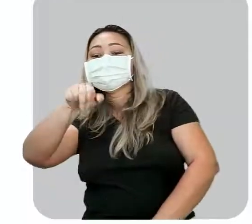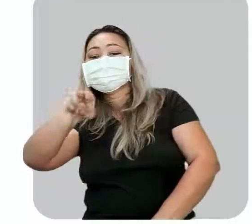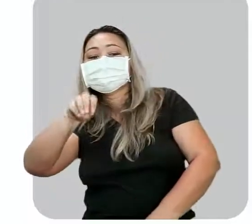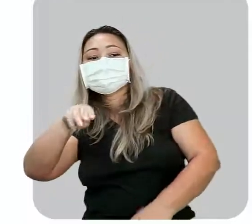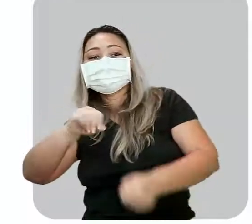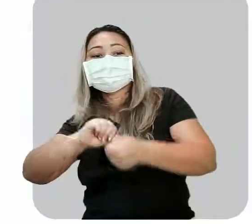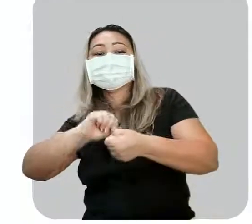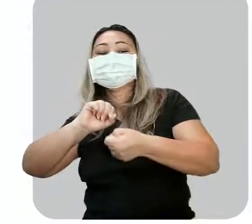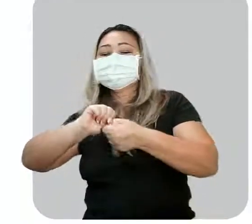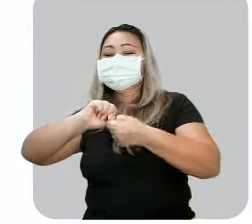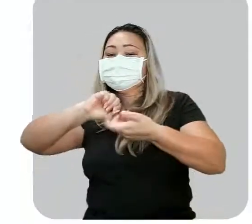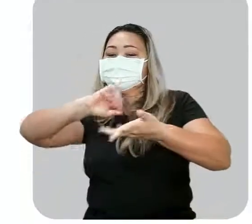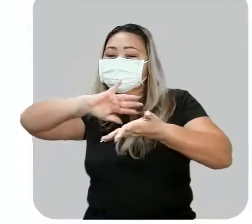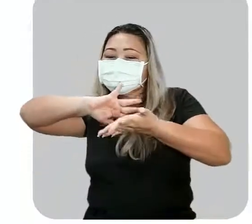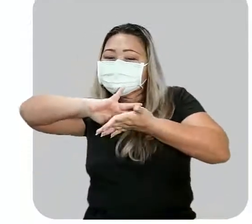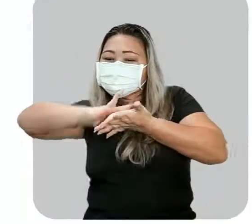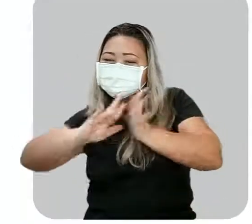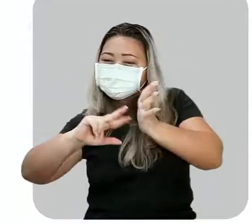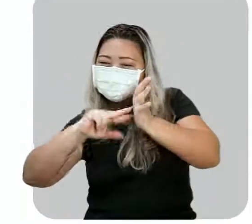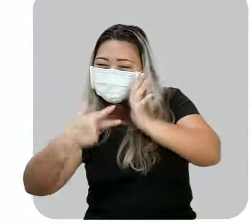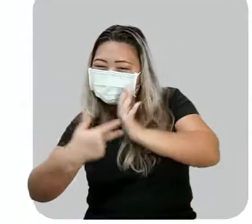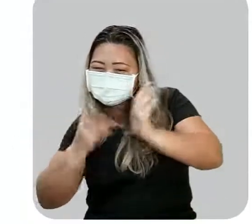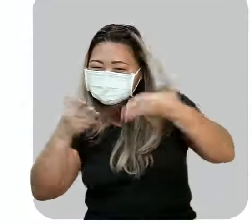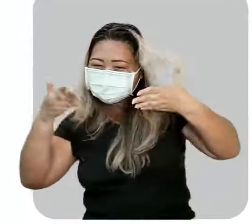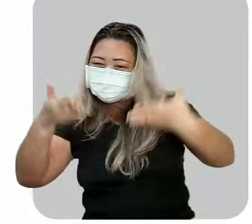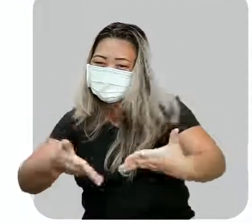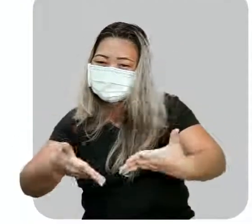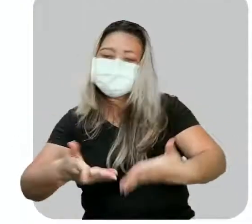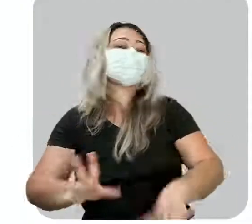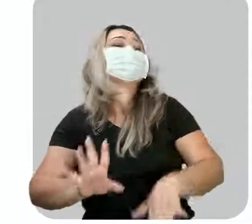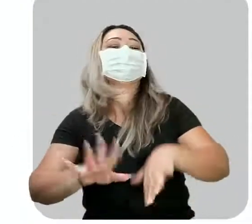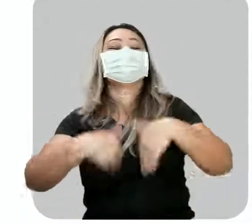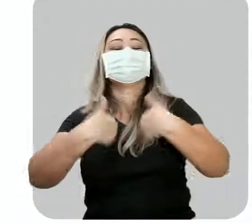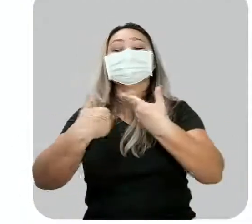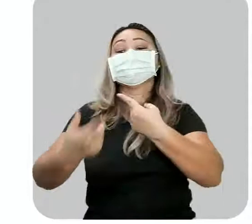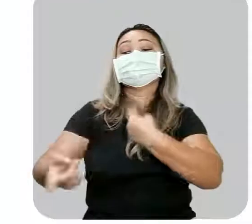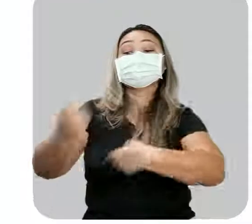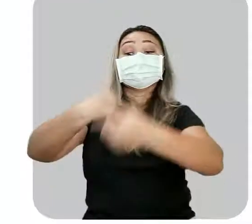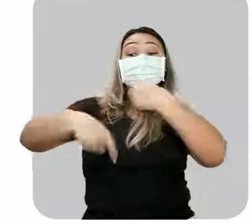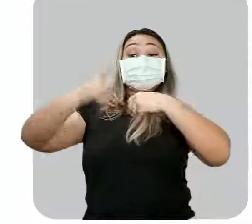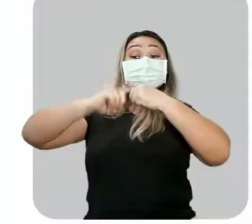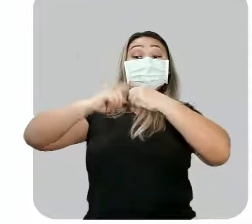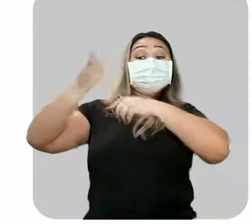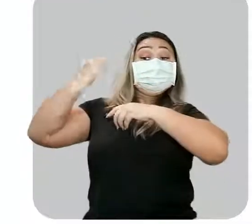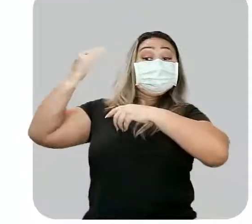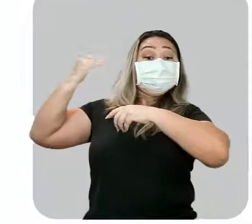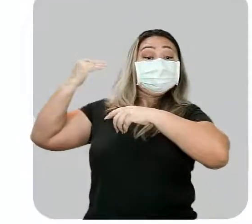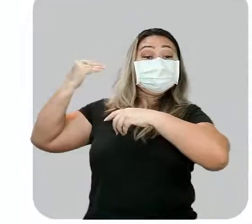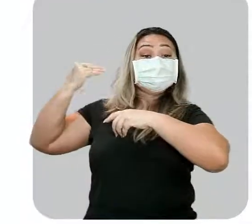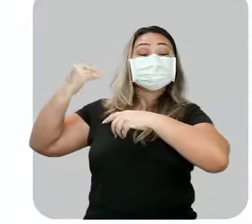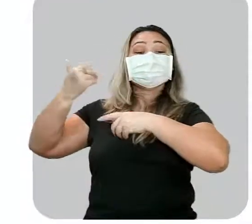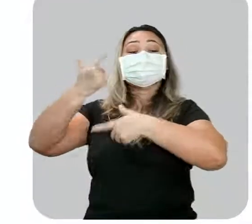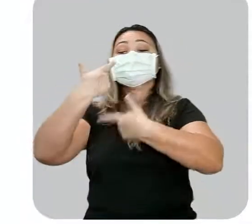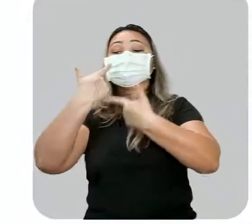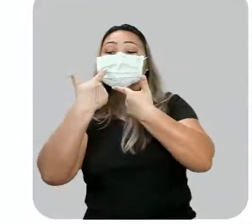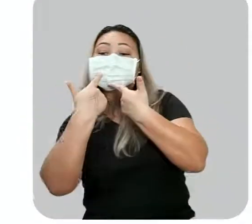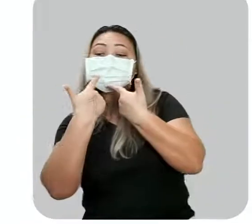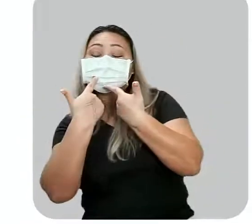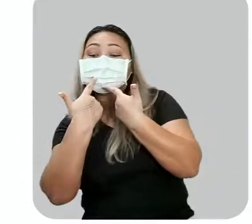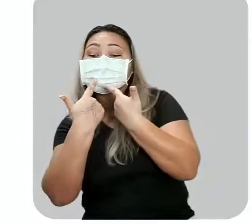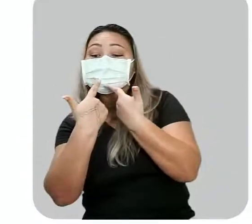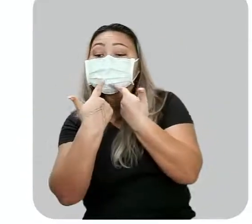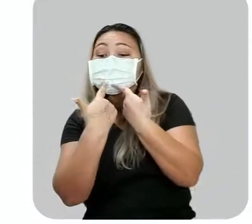anarquismo, sentido destruidor, volta às origens,